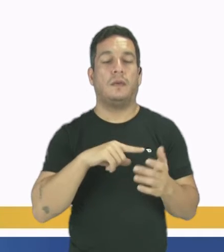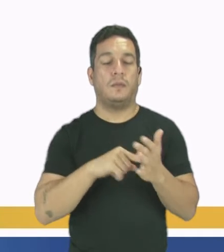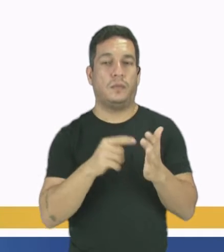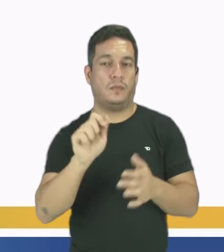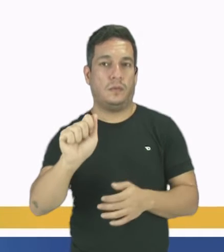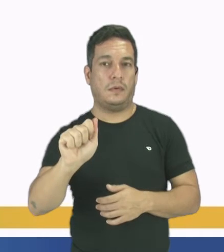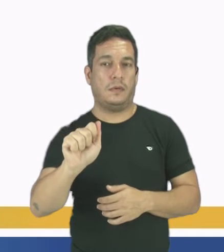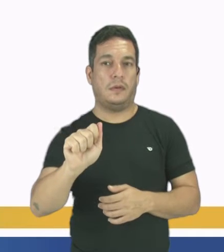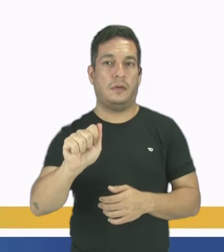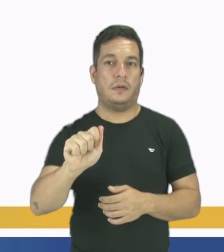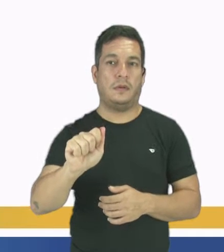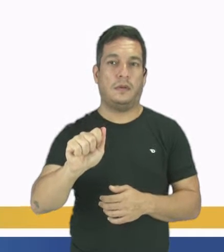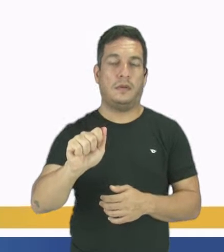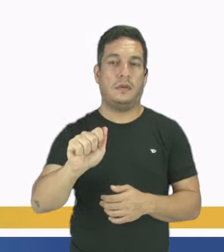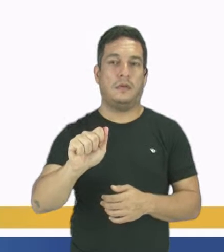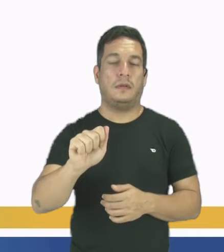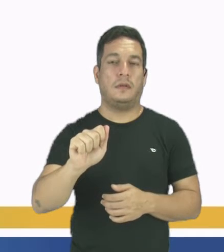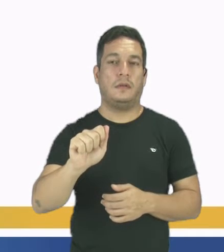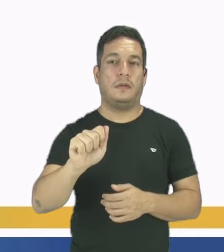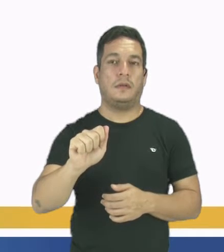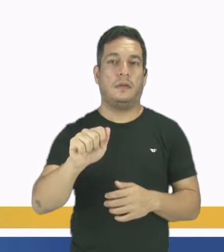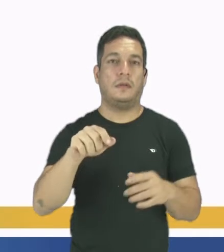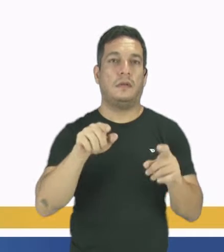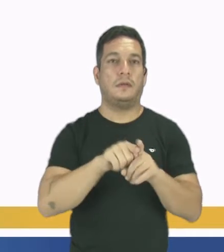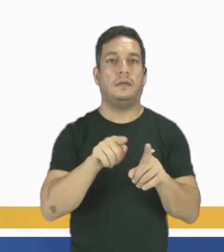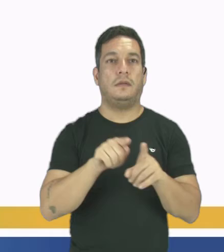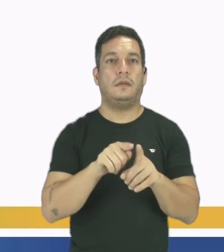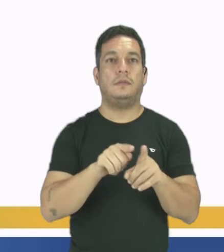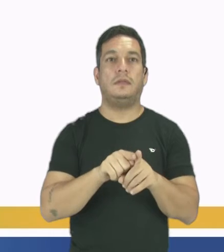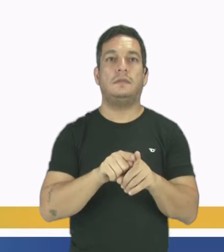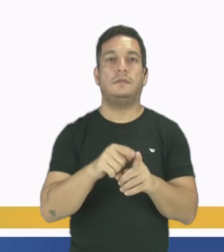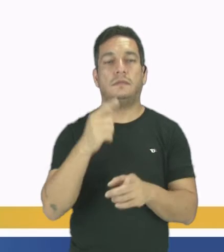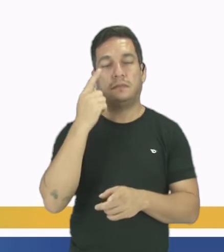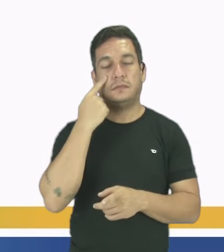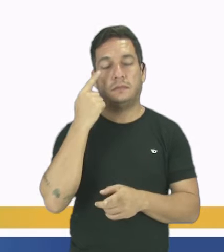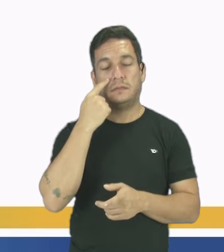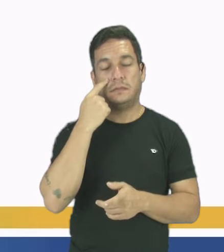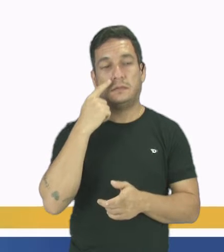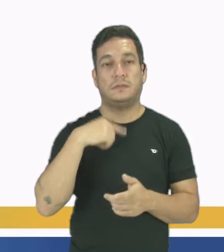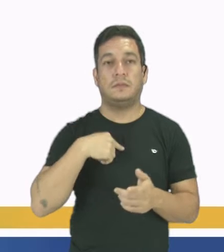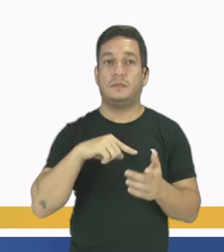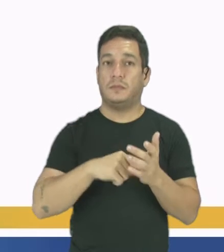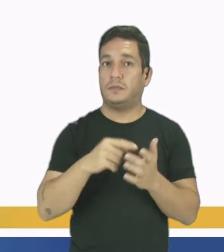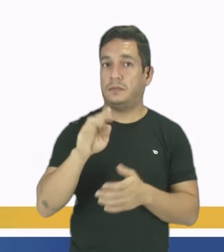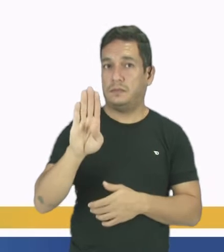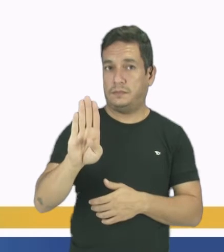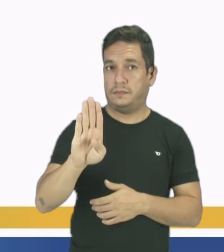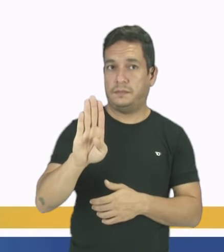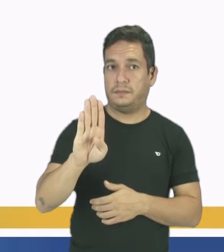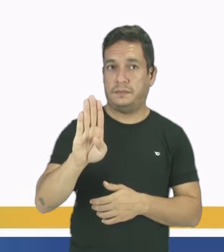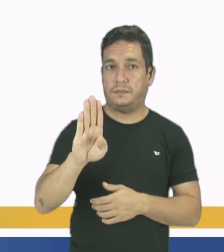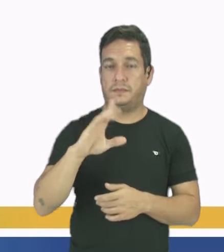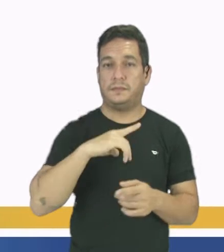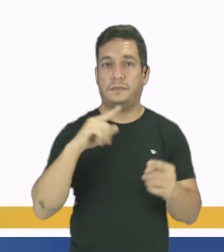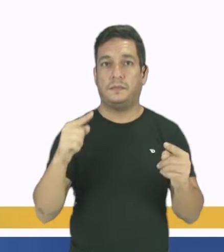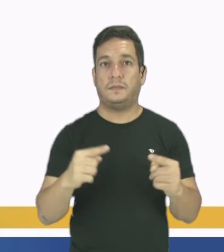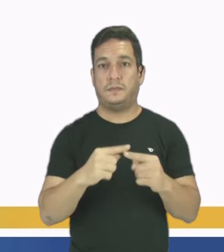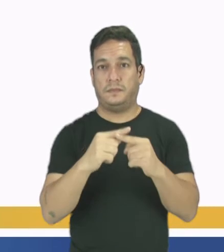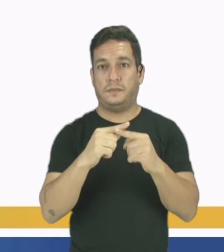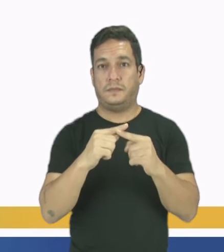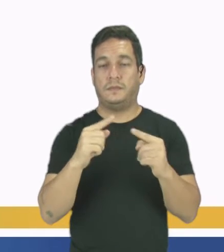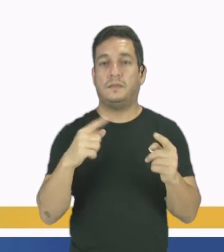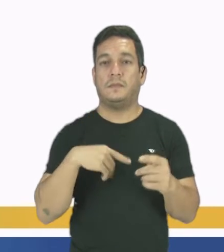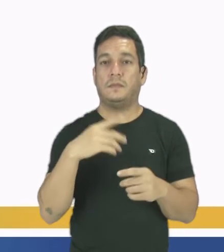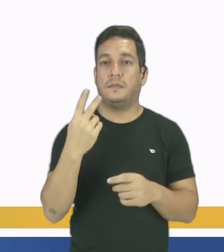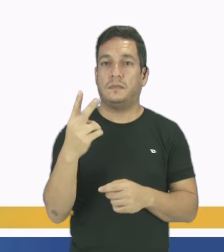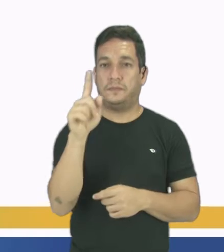ponto A lá em cima das duas circunferências, e nós temos também um ponto B que intersecta essas